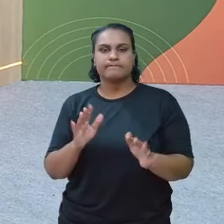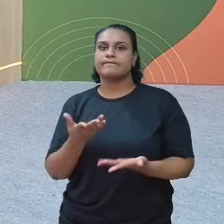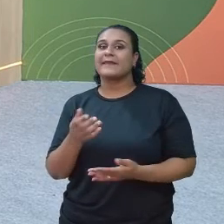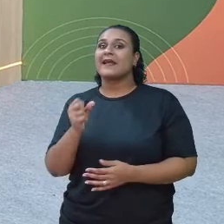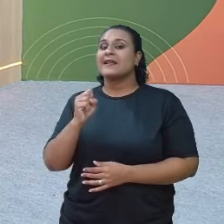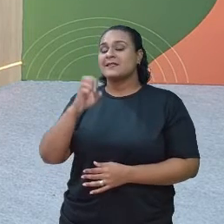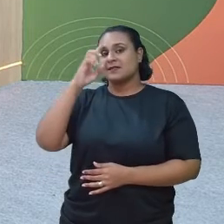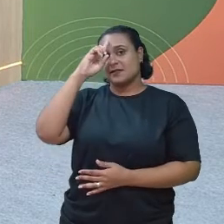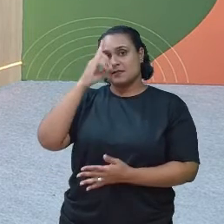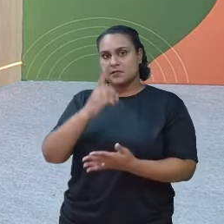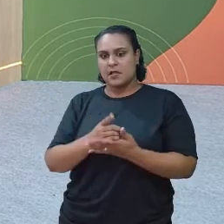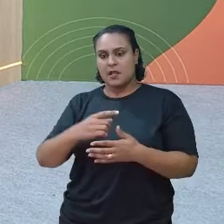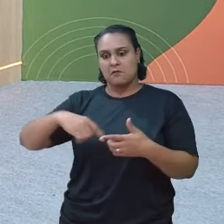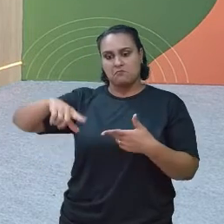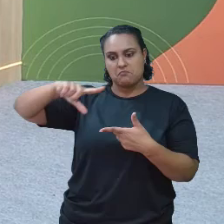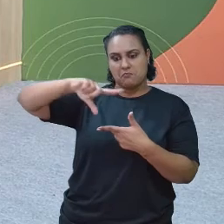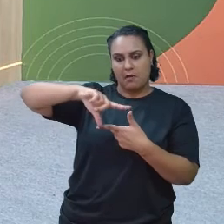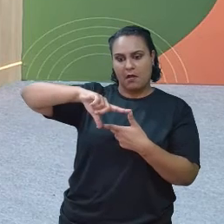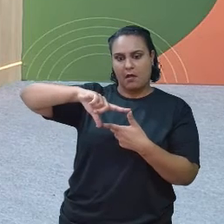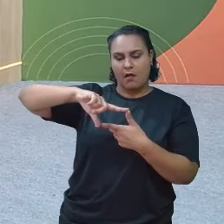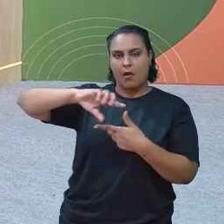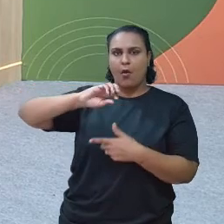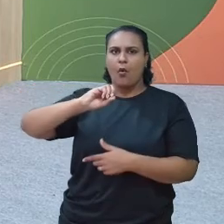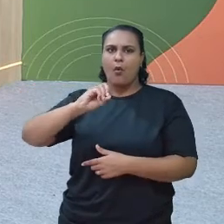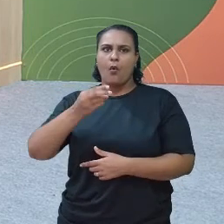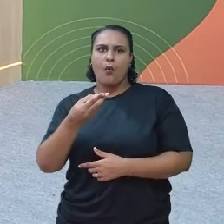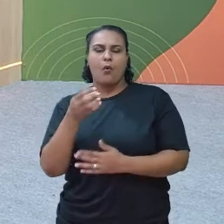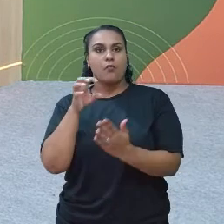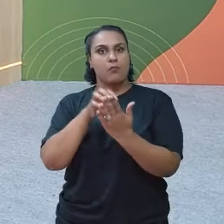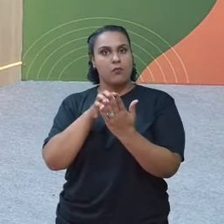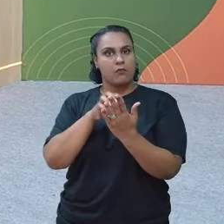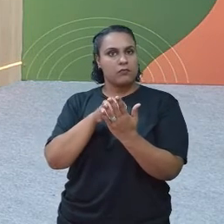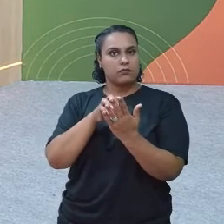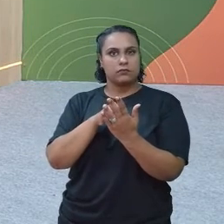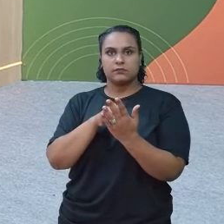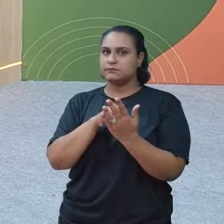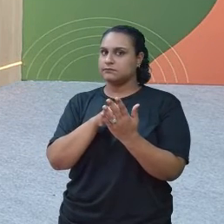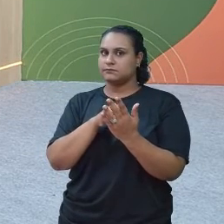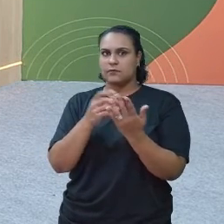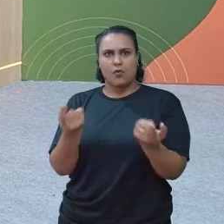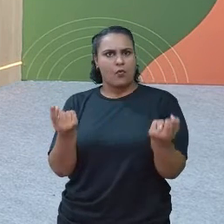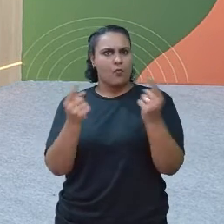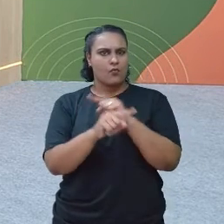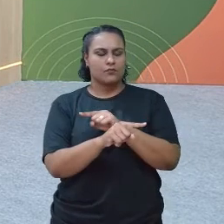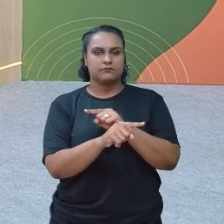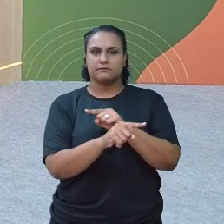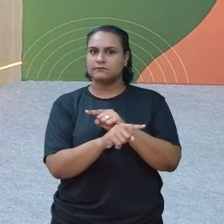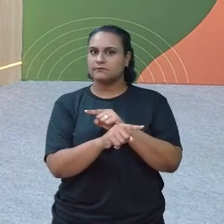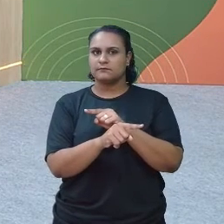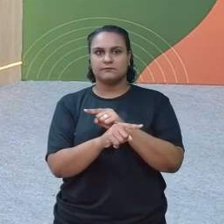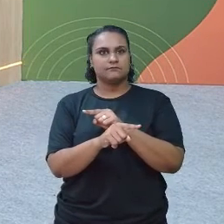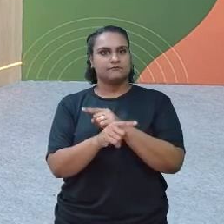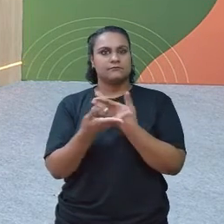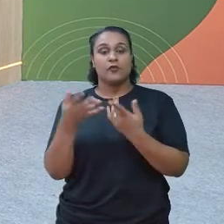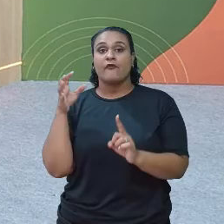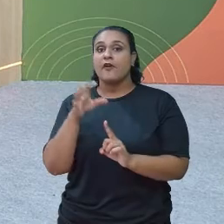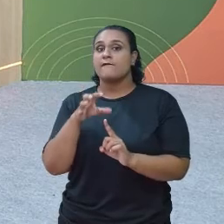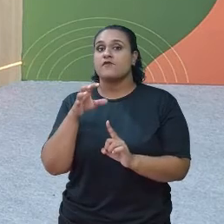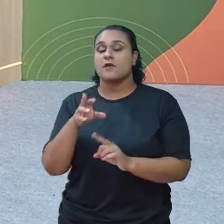região quadrangular ou retangular e depois ir para a região circular, ou o contrário, isso não vai